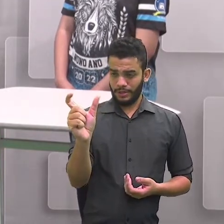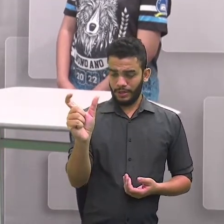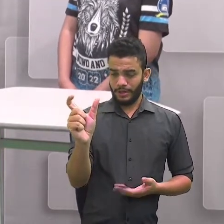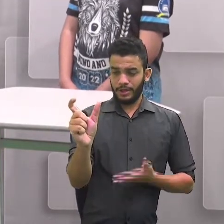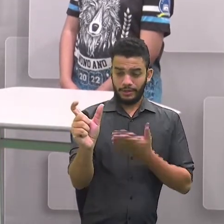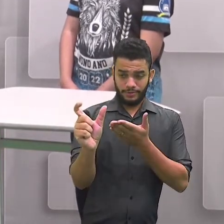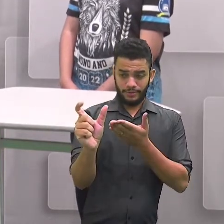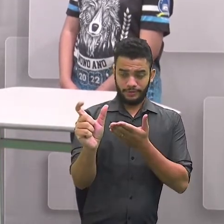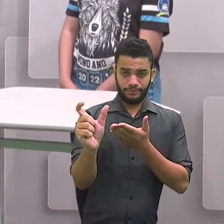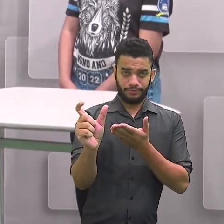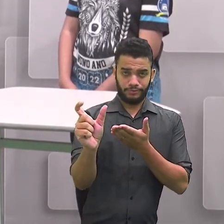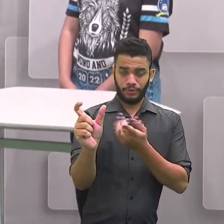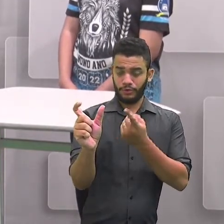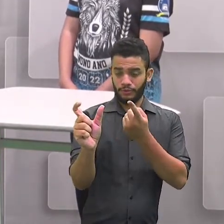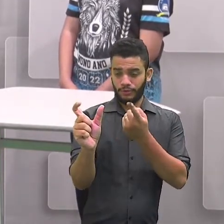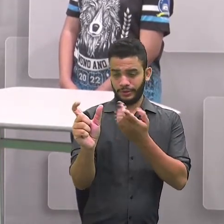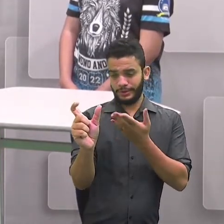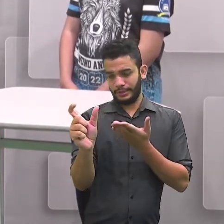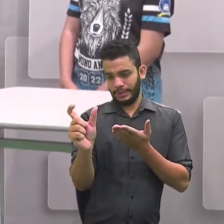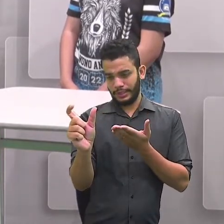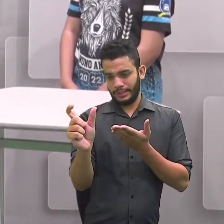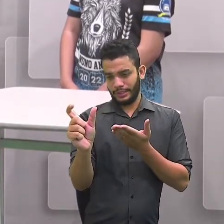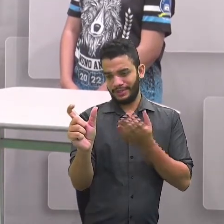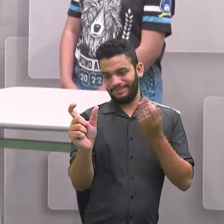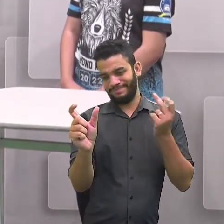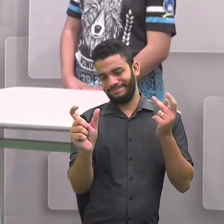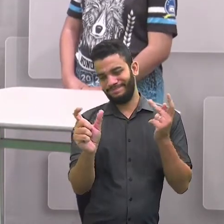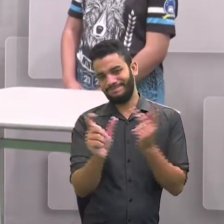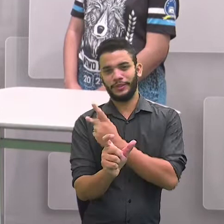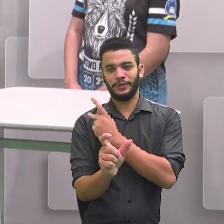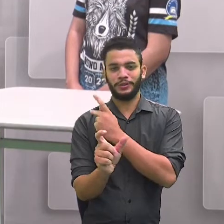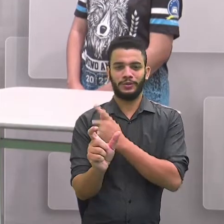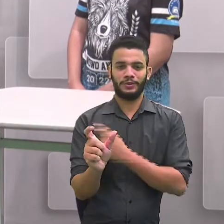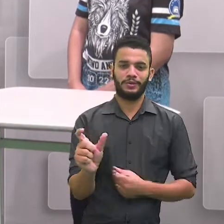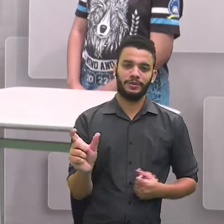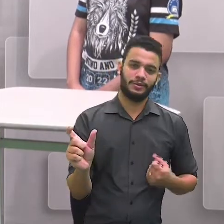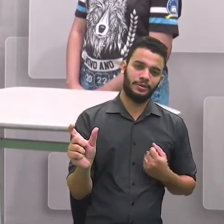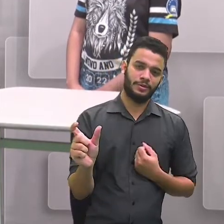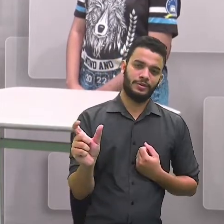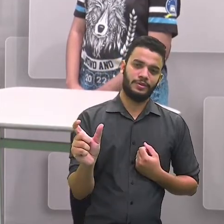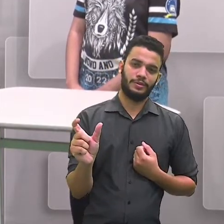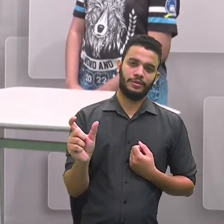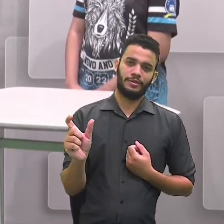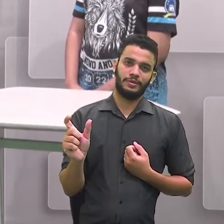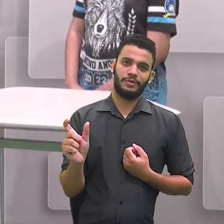errada.